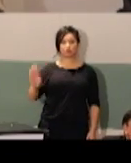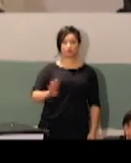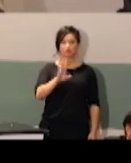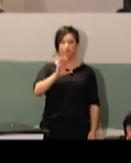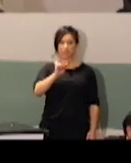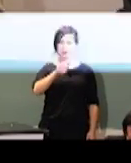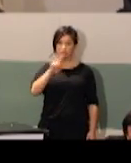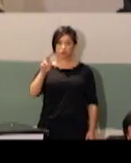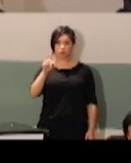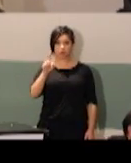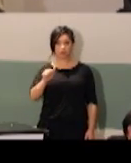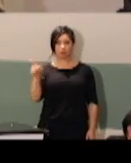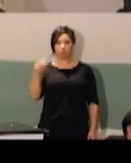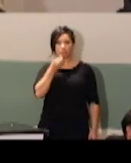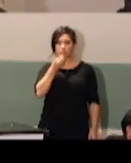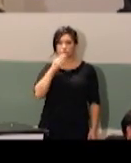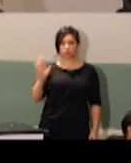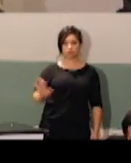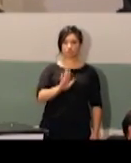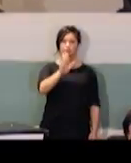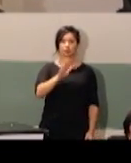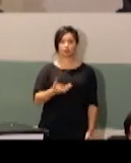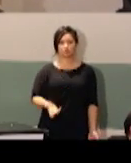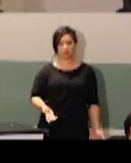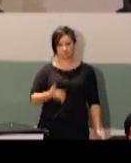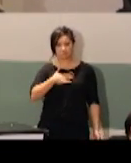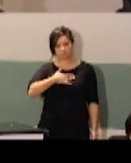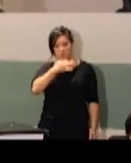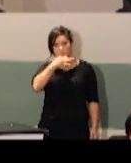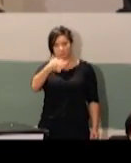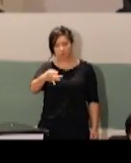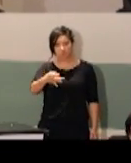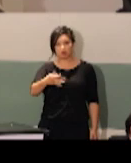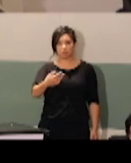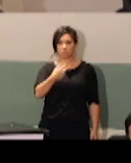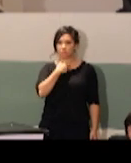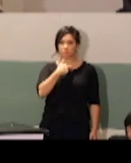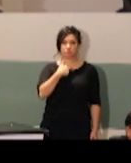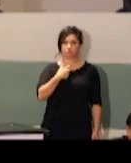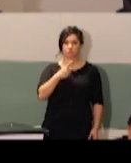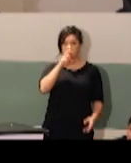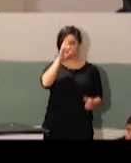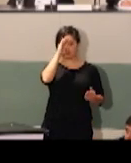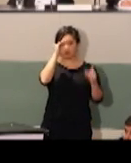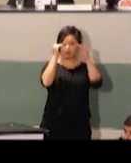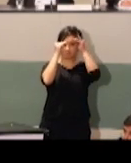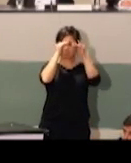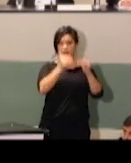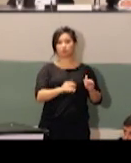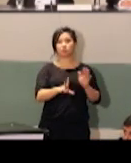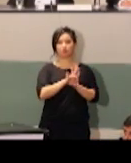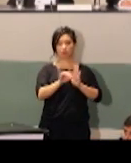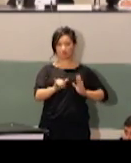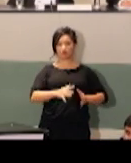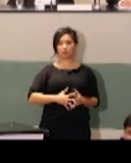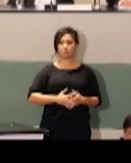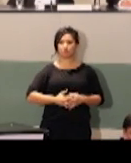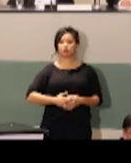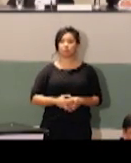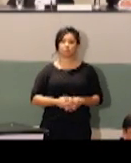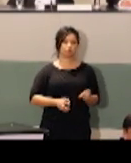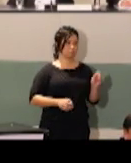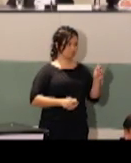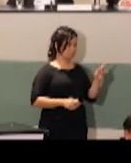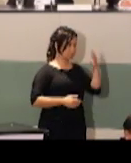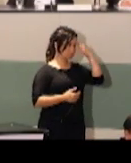não deveria estar nessa mesa. Ok, muito obrigada. Porque, na minha opinião, ele não atende os critérios para ser candidato. Muito obrigada.